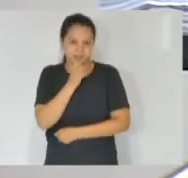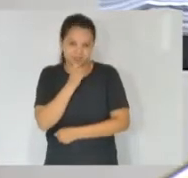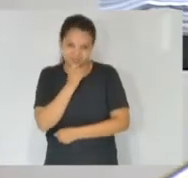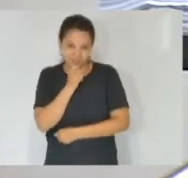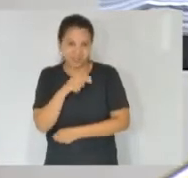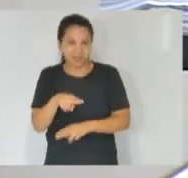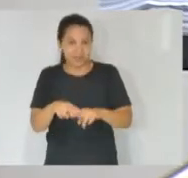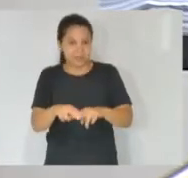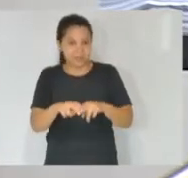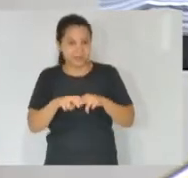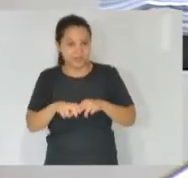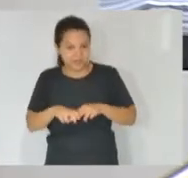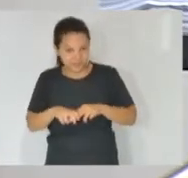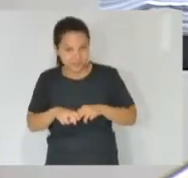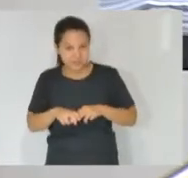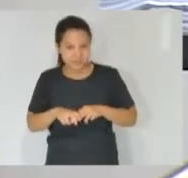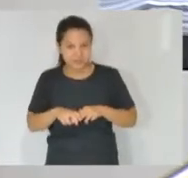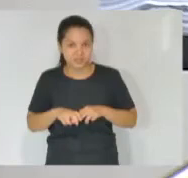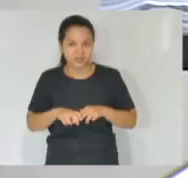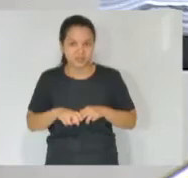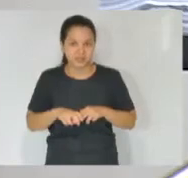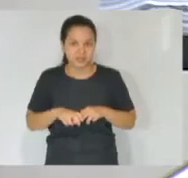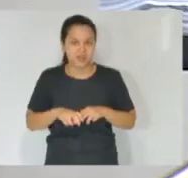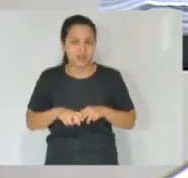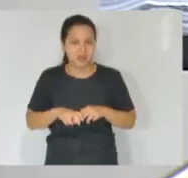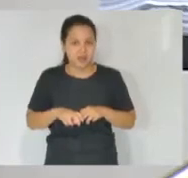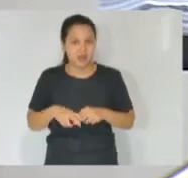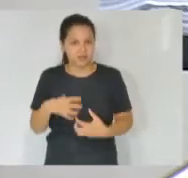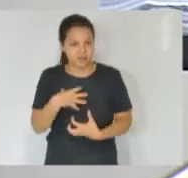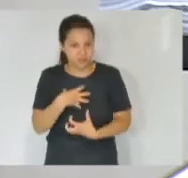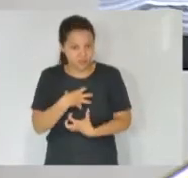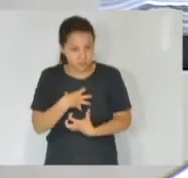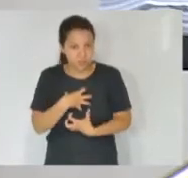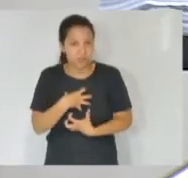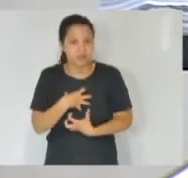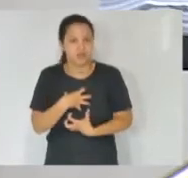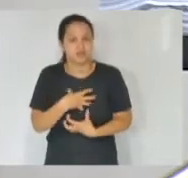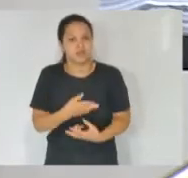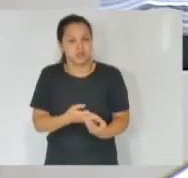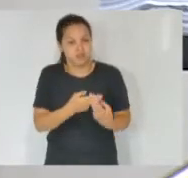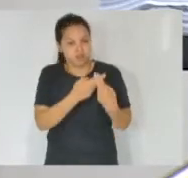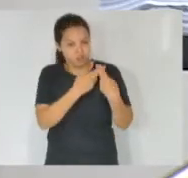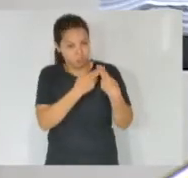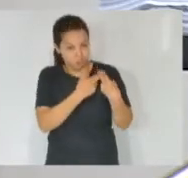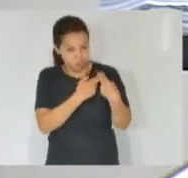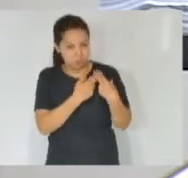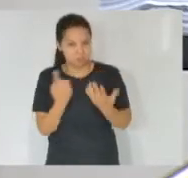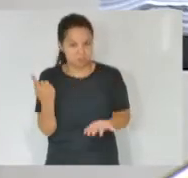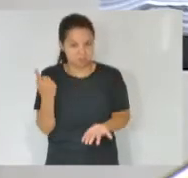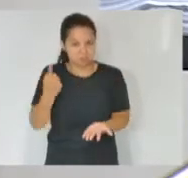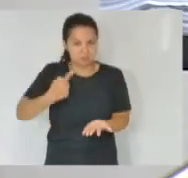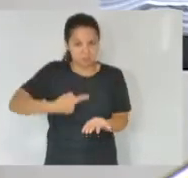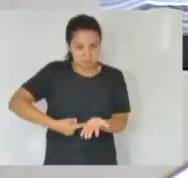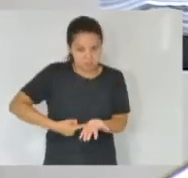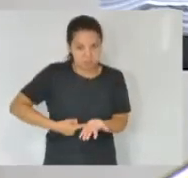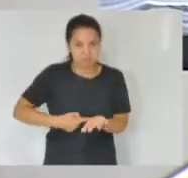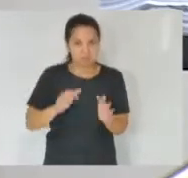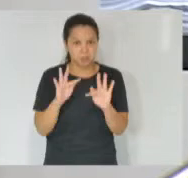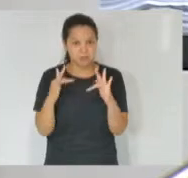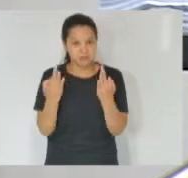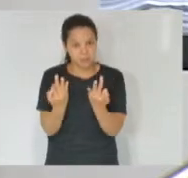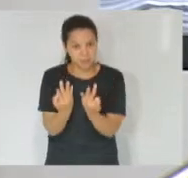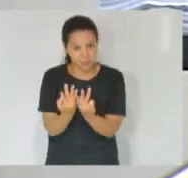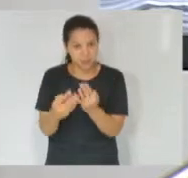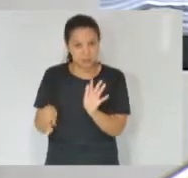que, com um senso de responsabilidade, Sargento Lima, de compromisso com as nossas famílias